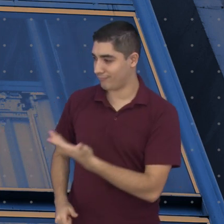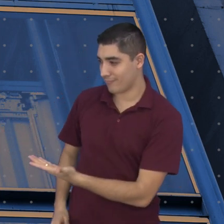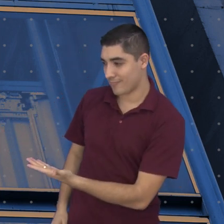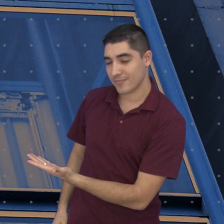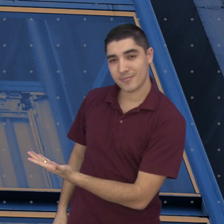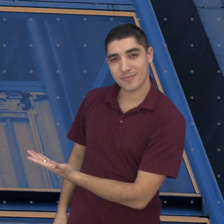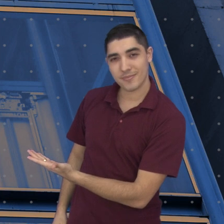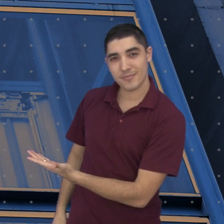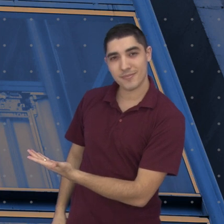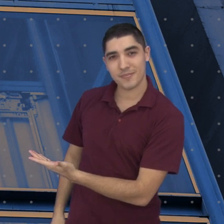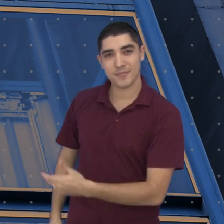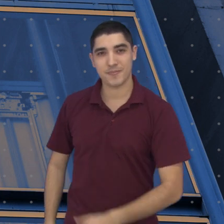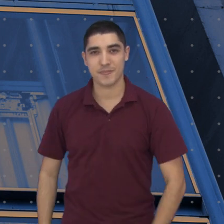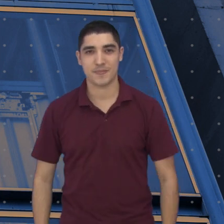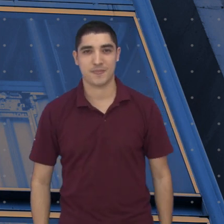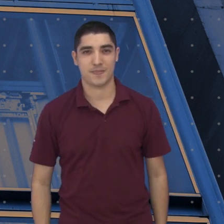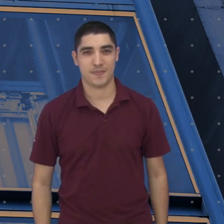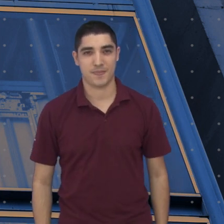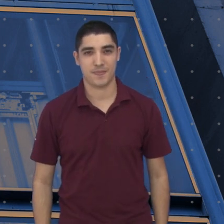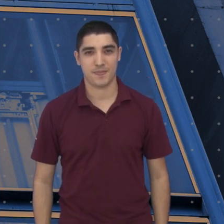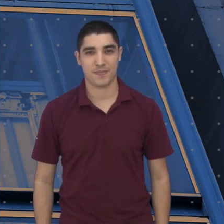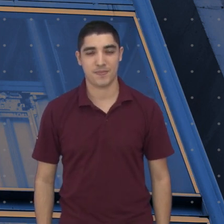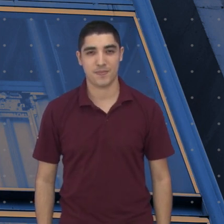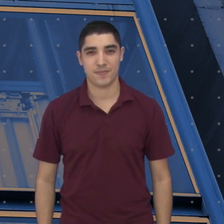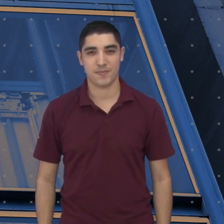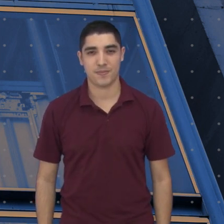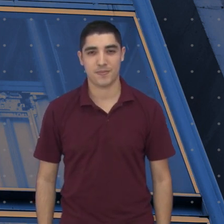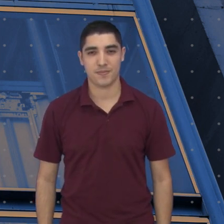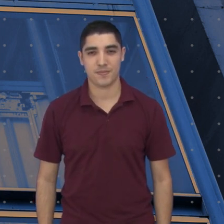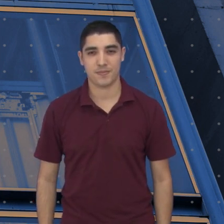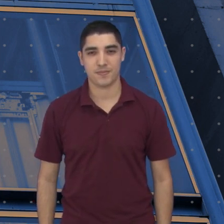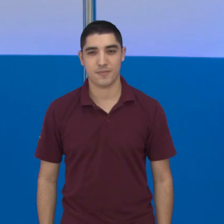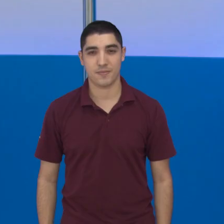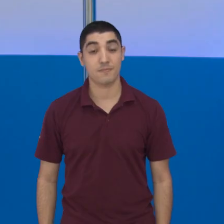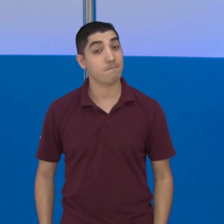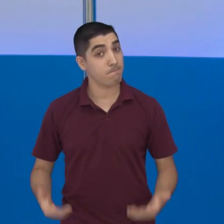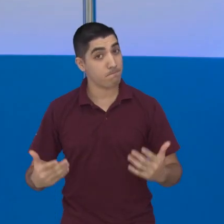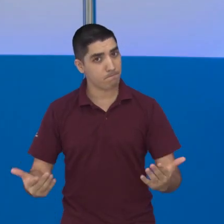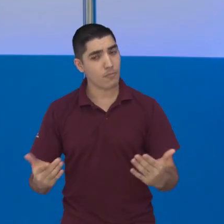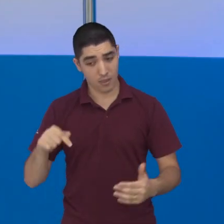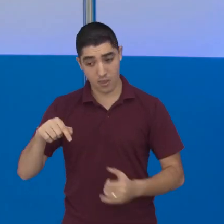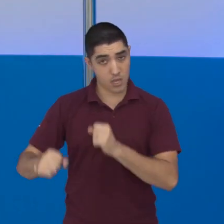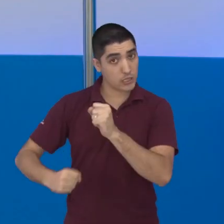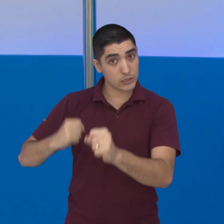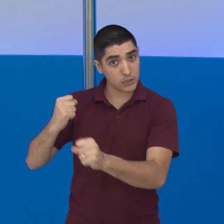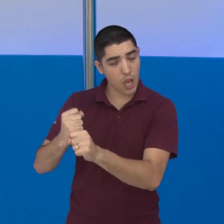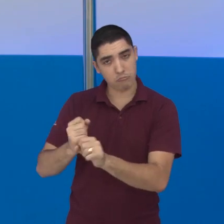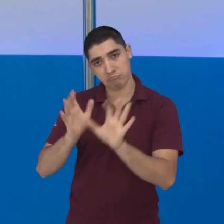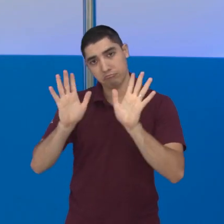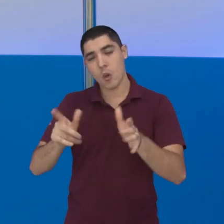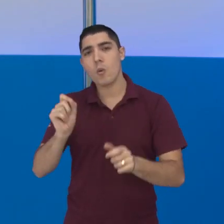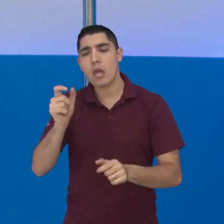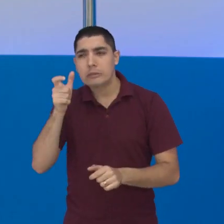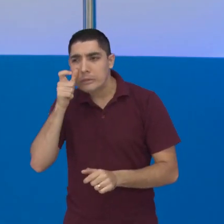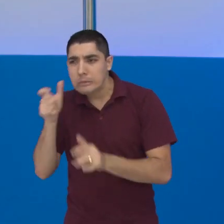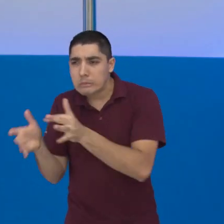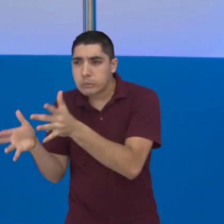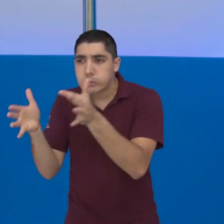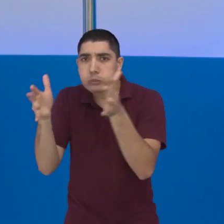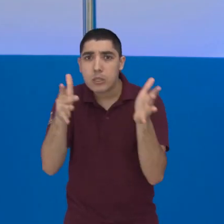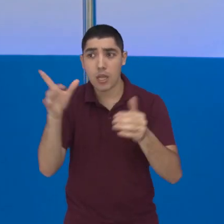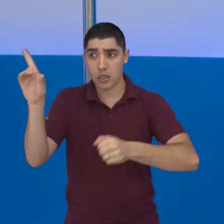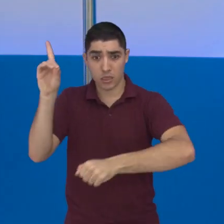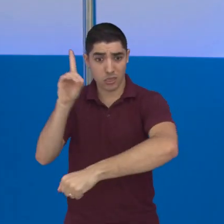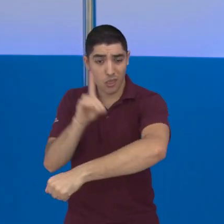Pena número 175 no centro Pessoal esse ano a gente tá acompanhando o aumento nos casos de